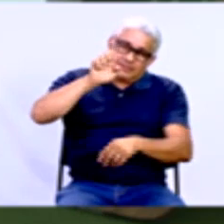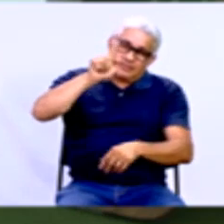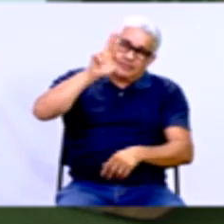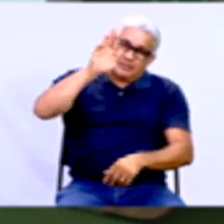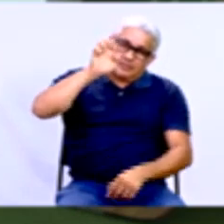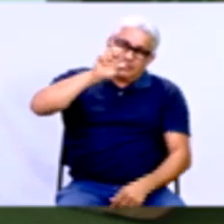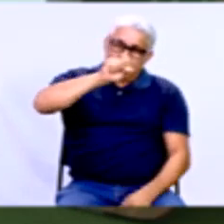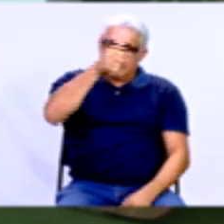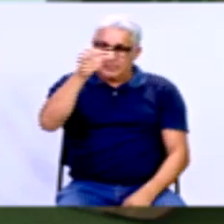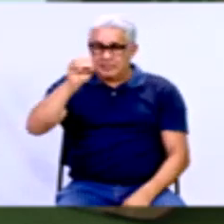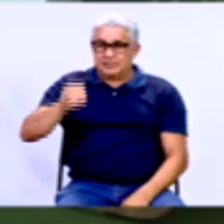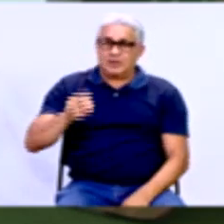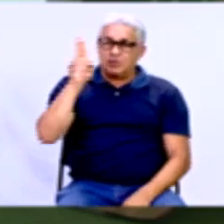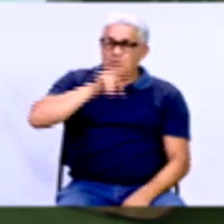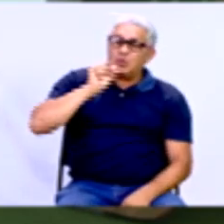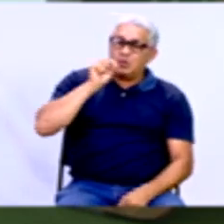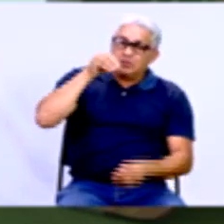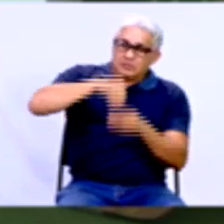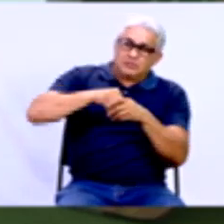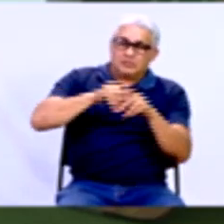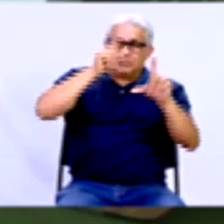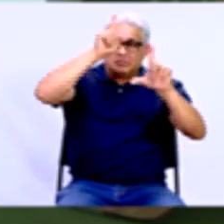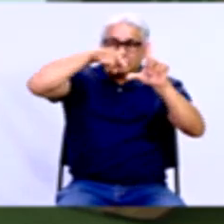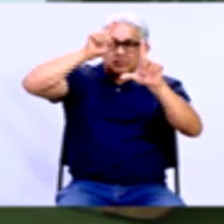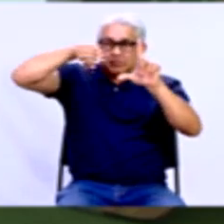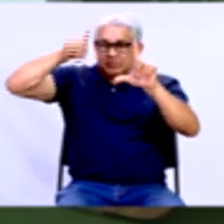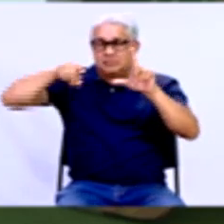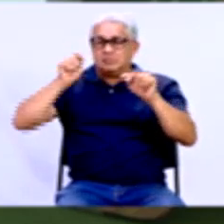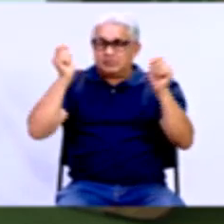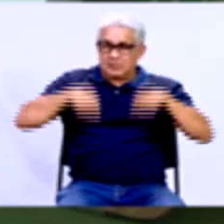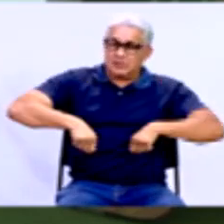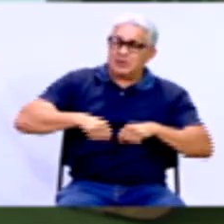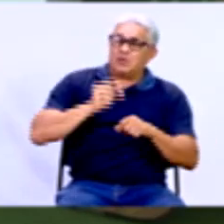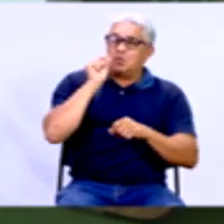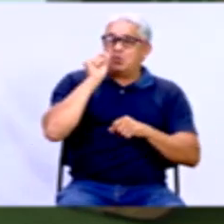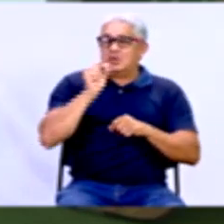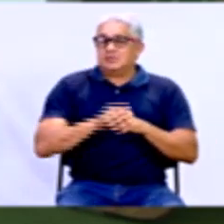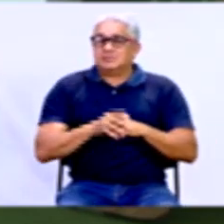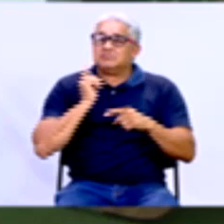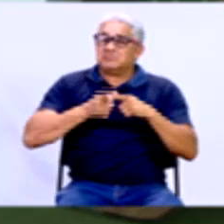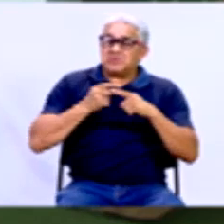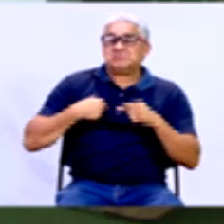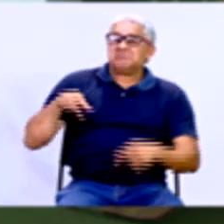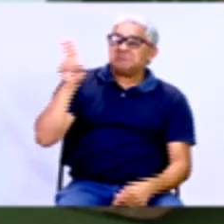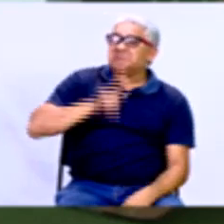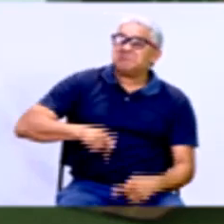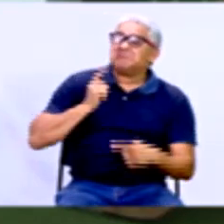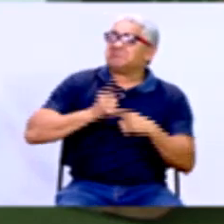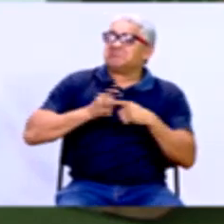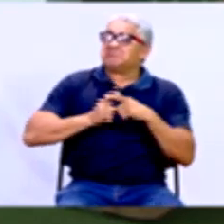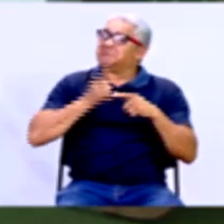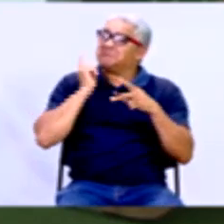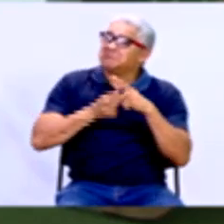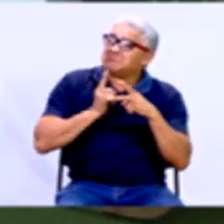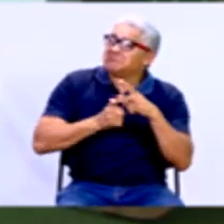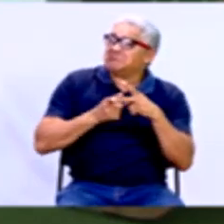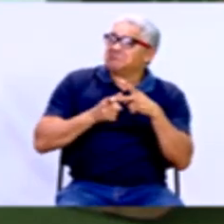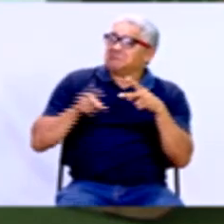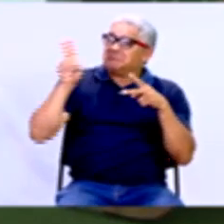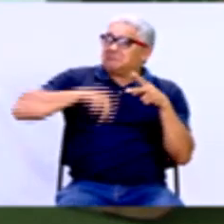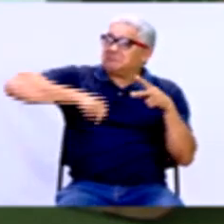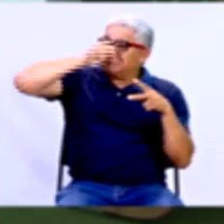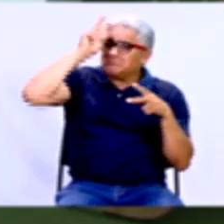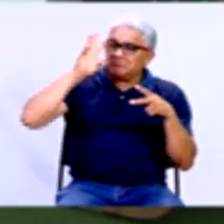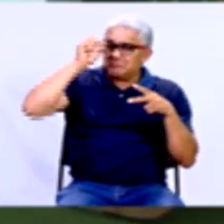muito grande. Muitas vezes, dentro da estatística, a gente fala assim, mas muitas vezes, por que eu vou usar isso, né? Para que vai servir isso no meu dia a